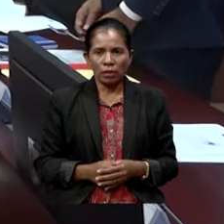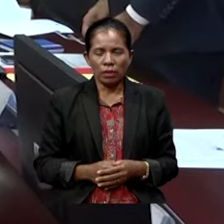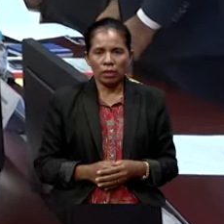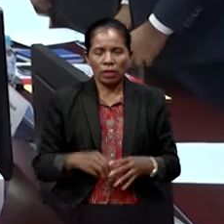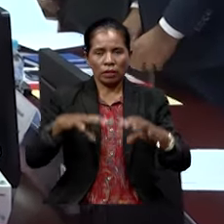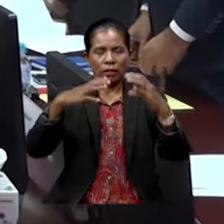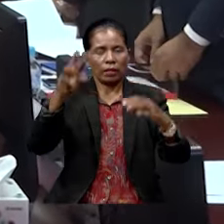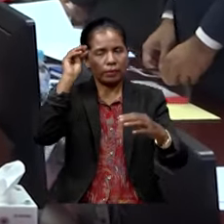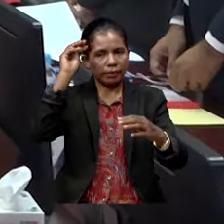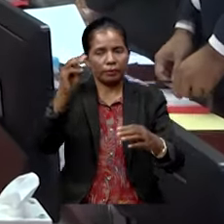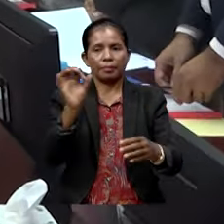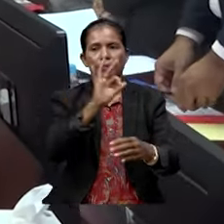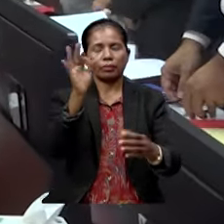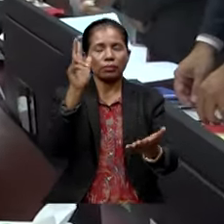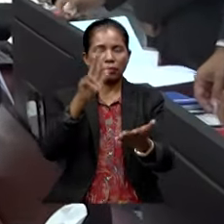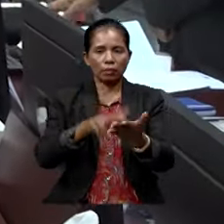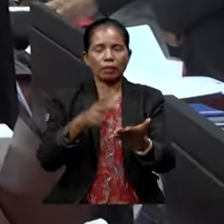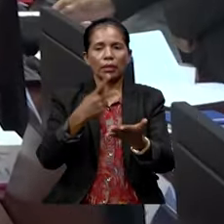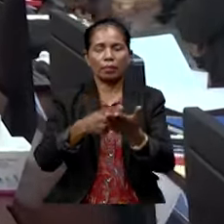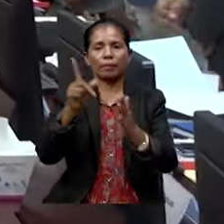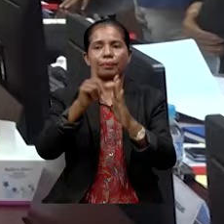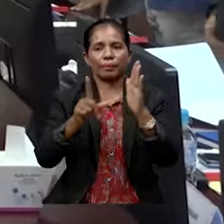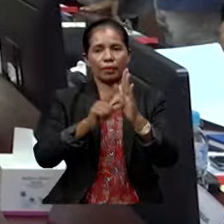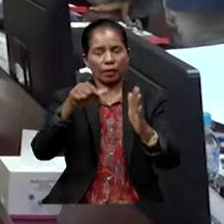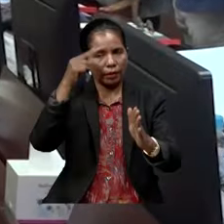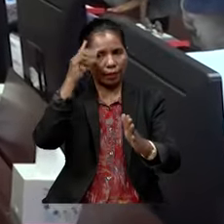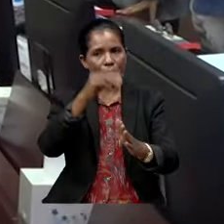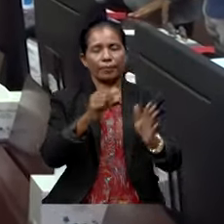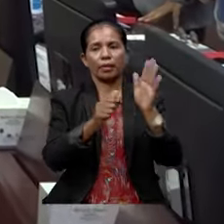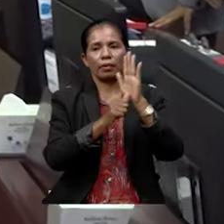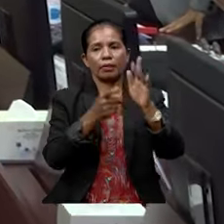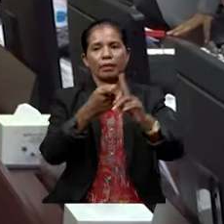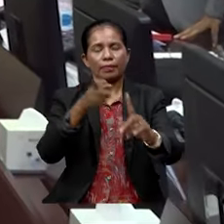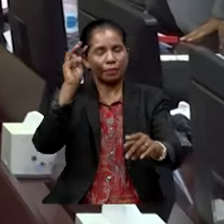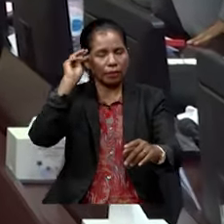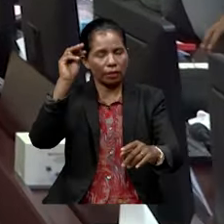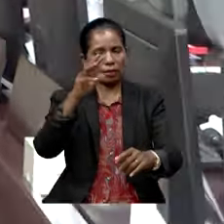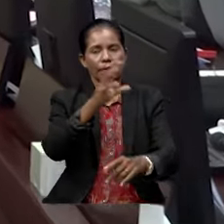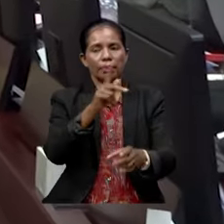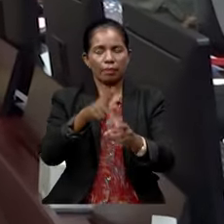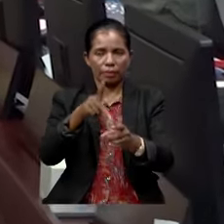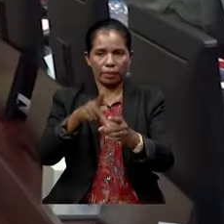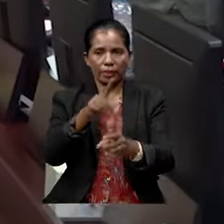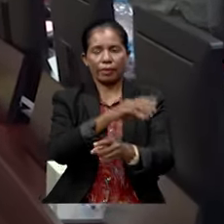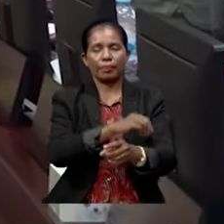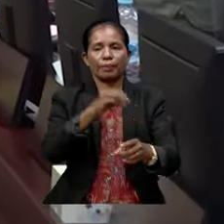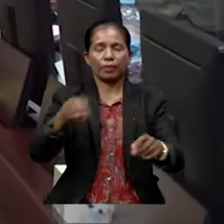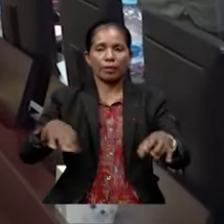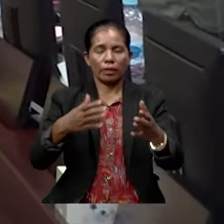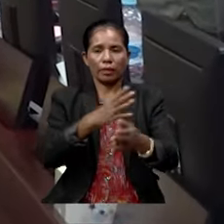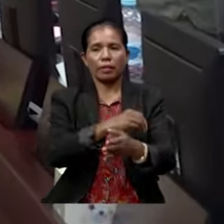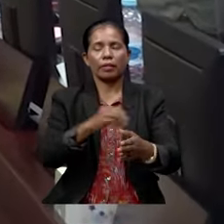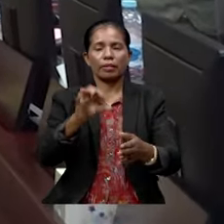Conselho Ministro e a sexta ne aprova o projeto resolução governo nebe apresenta o ministro Petróleo no Recursos Minerais